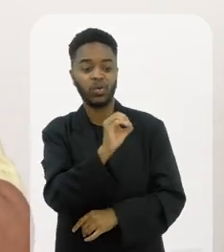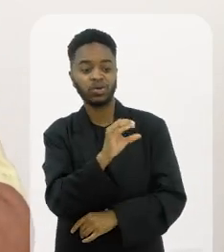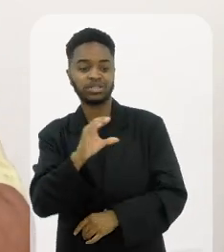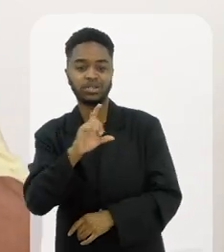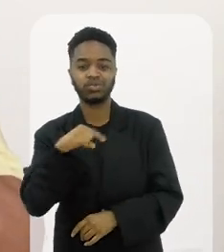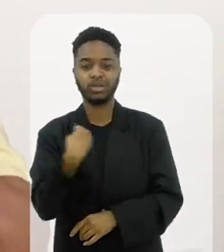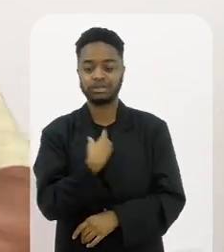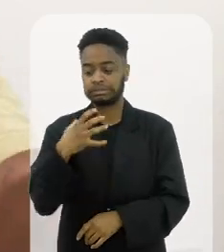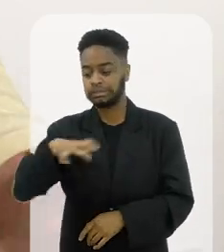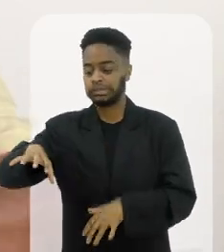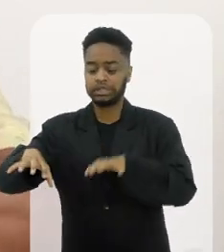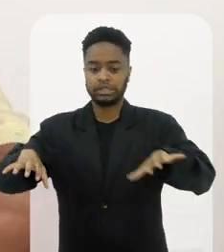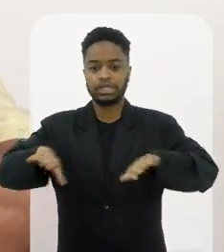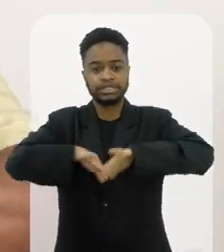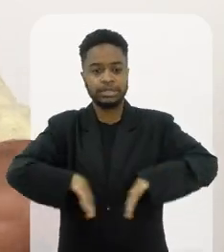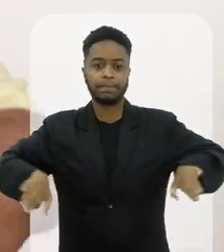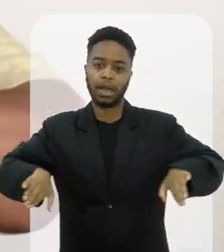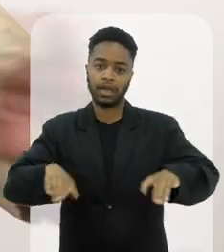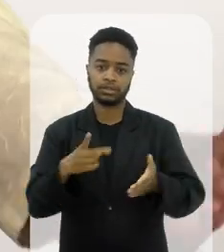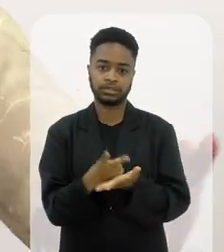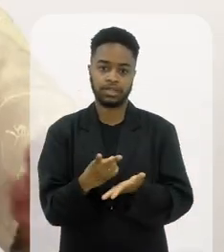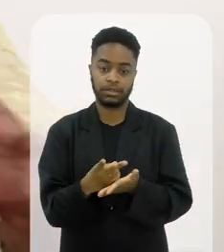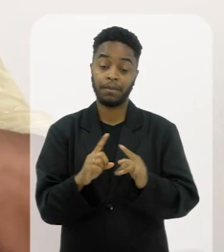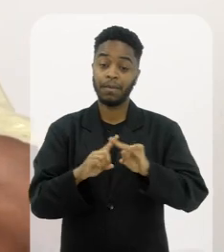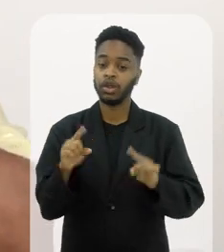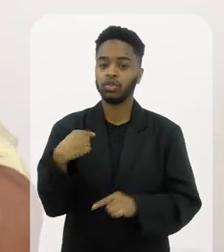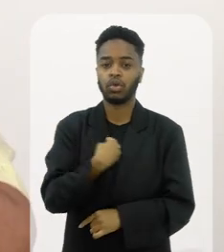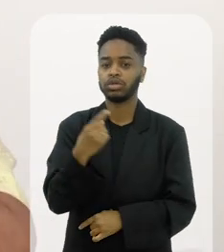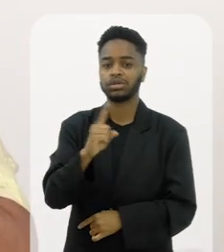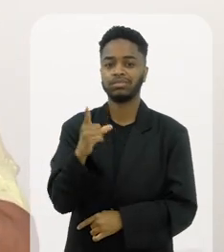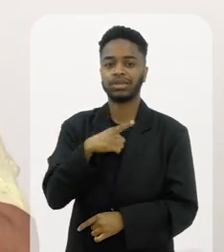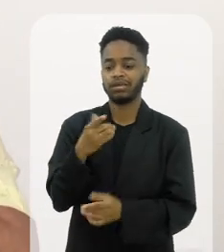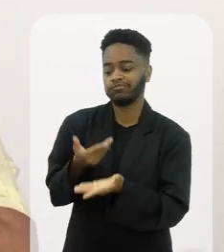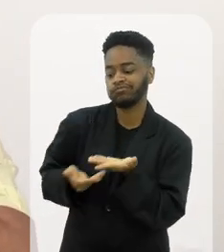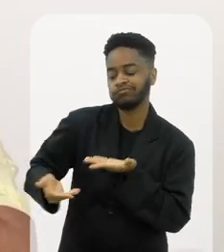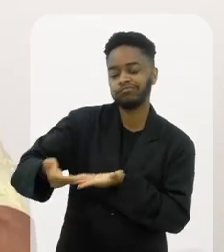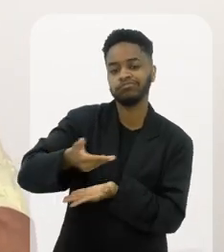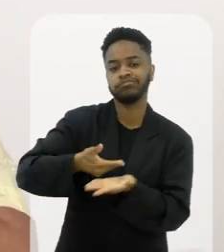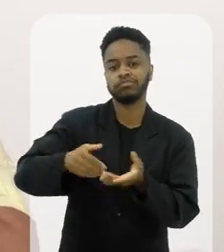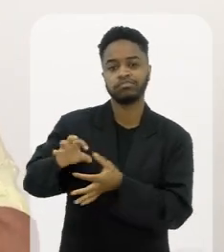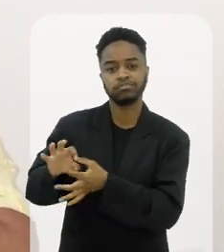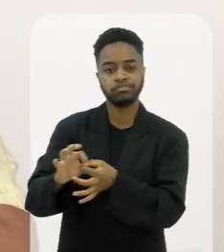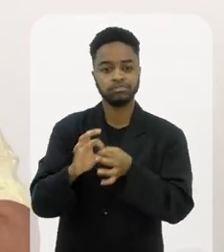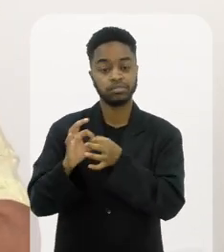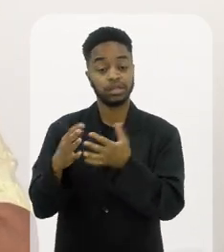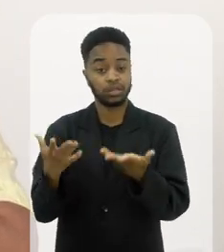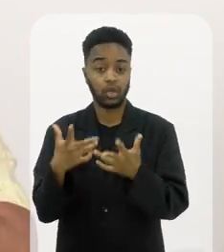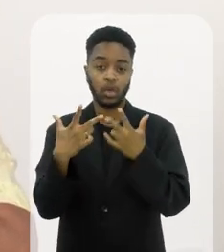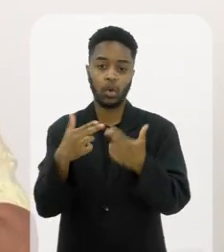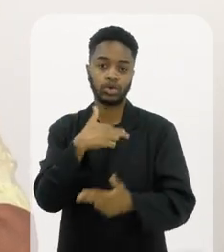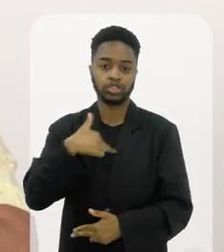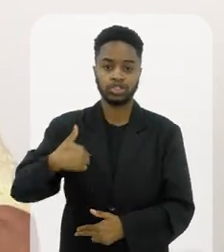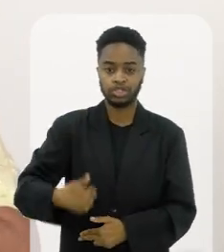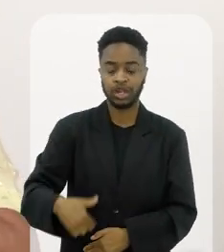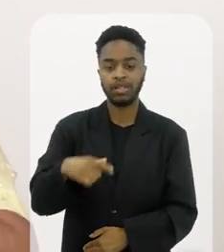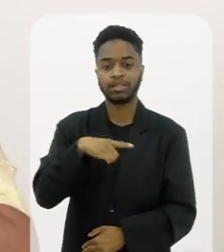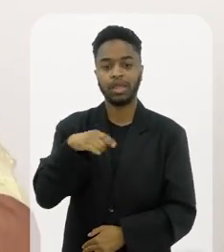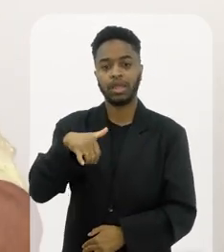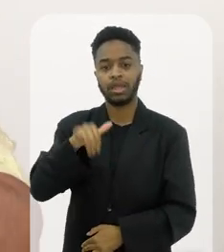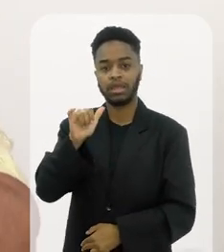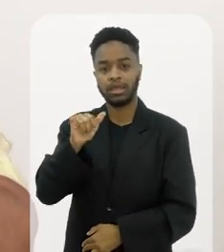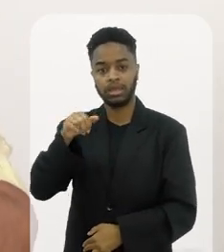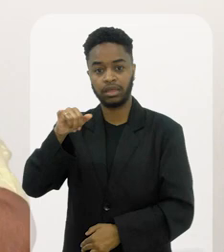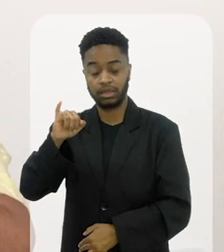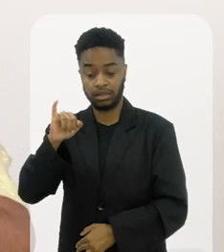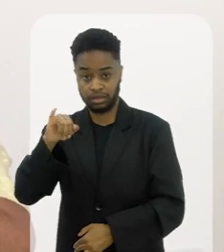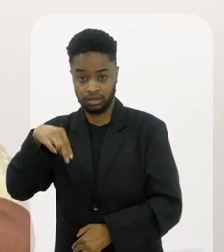diferente do ocidente, que a gente faz muito, é isso ou é aquilo, né? E a gente trabalha muito com essa coisa da harmonia. Então, assim como na China você tem o